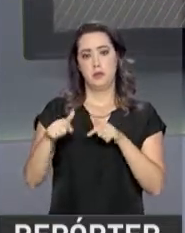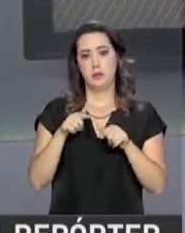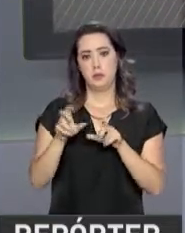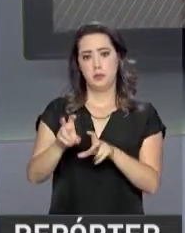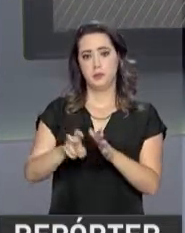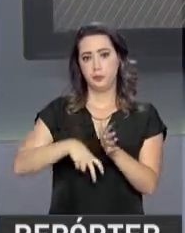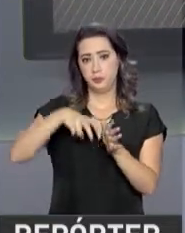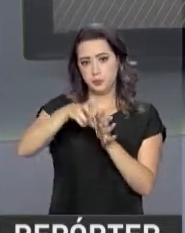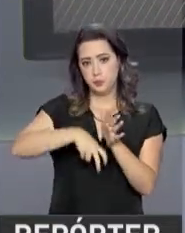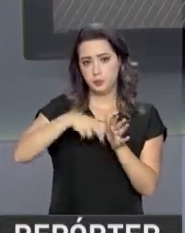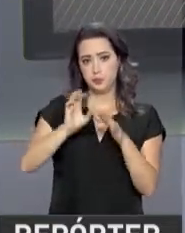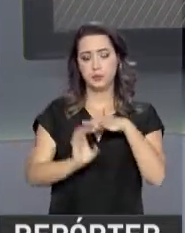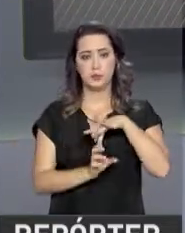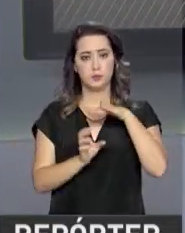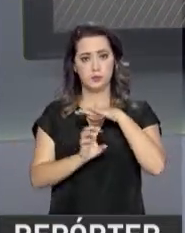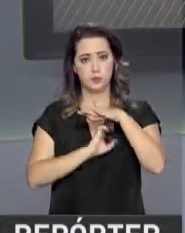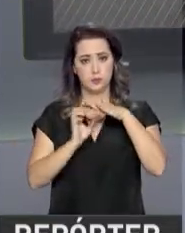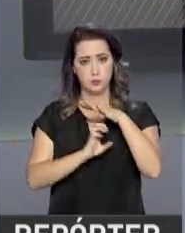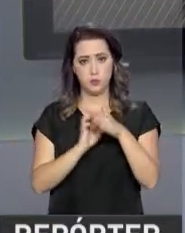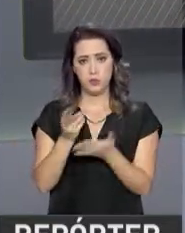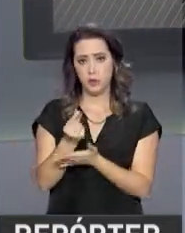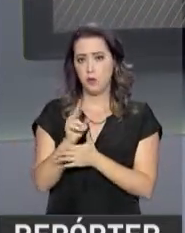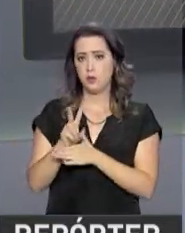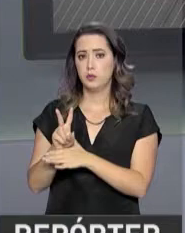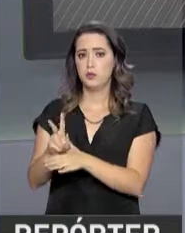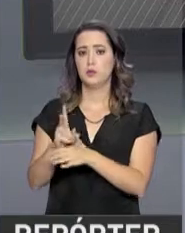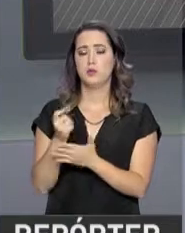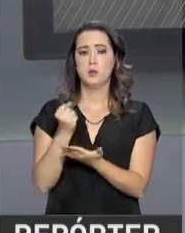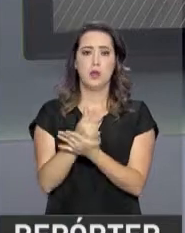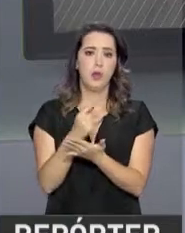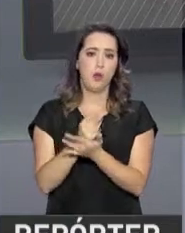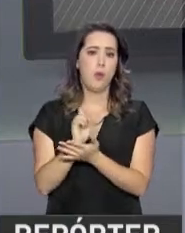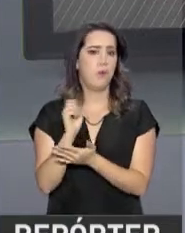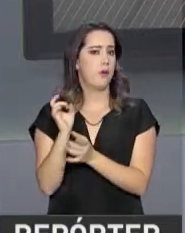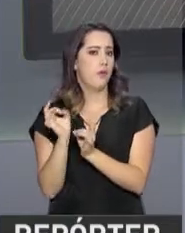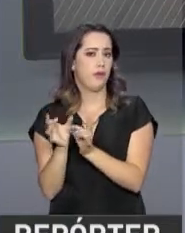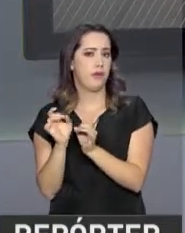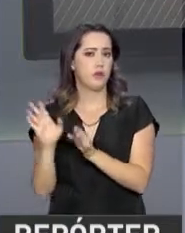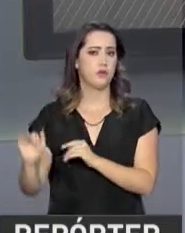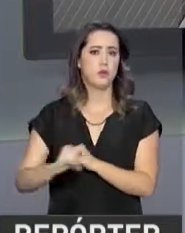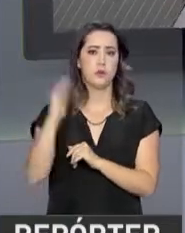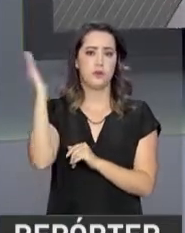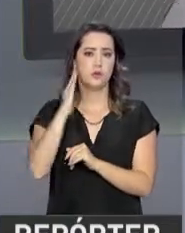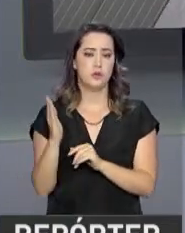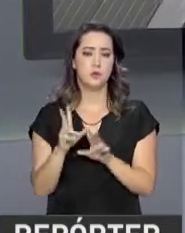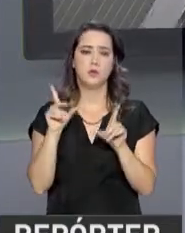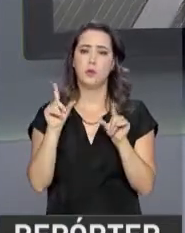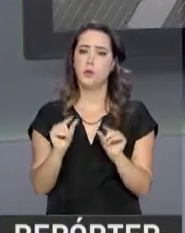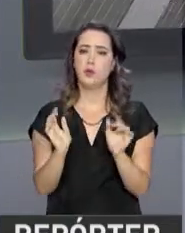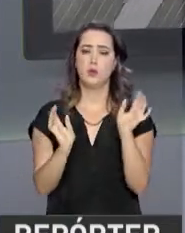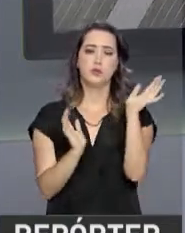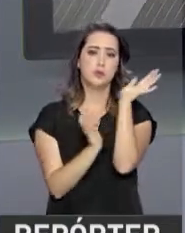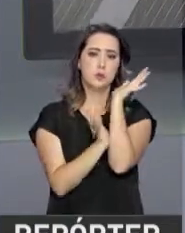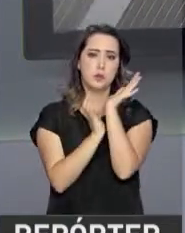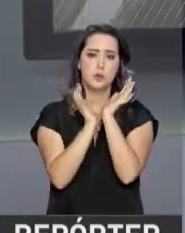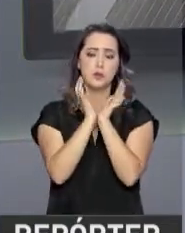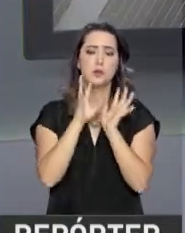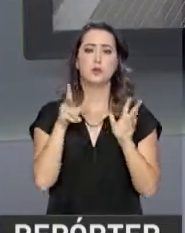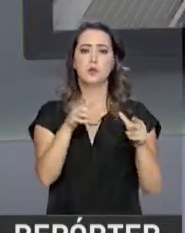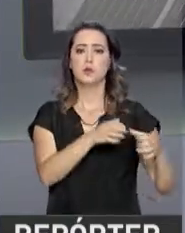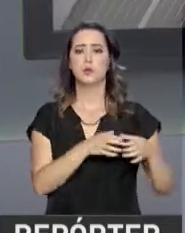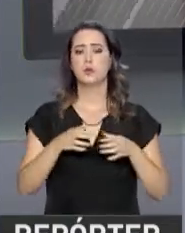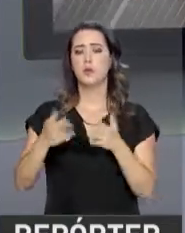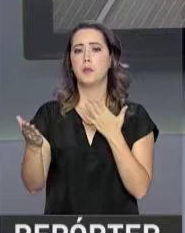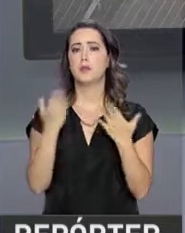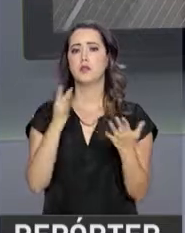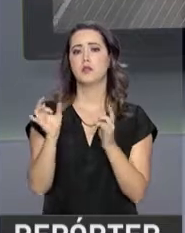para as empresas mais investimento para quem importa e exporta menos burocracia em todos os setores a balança comercial foi